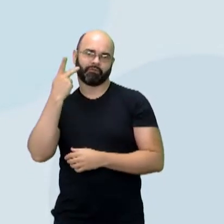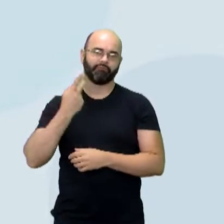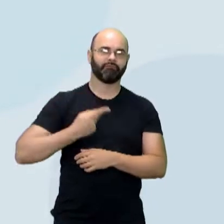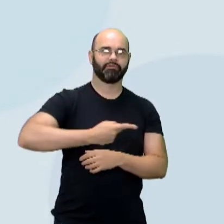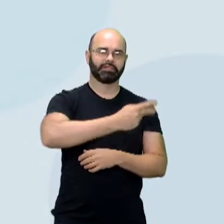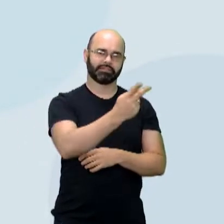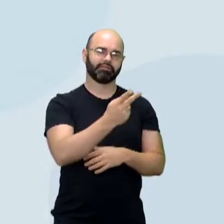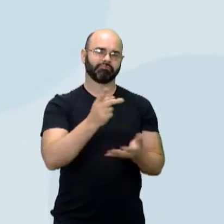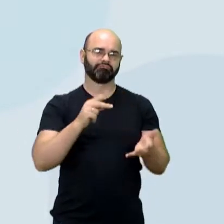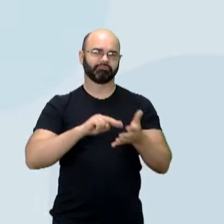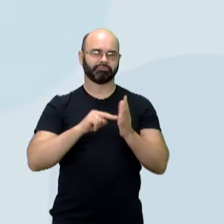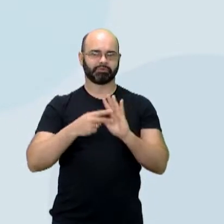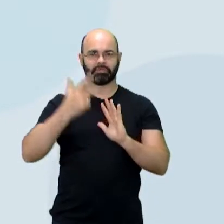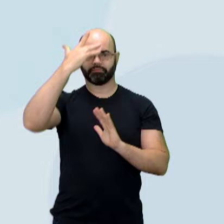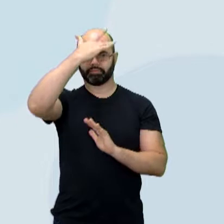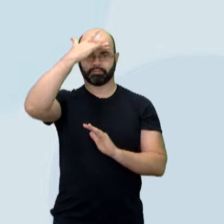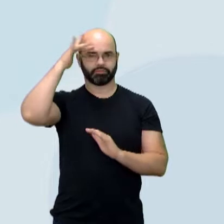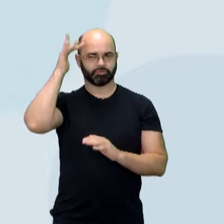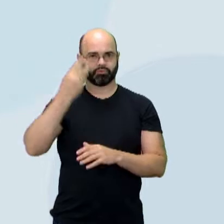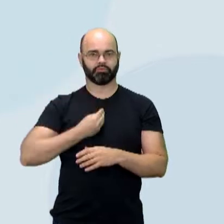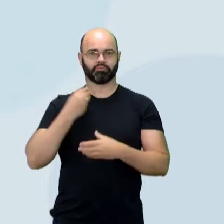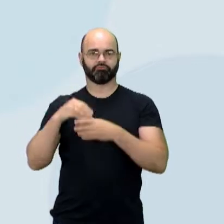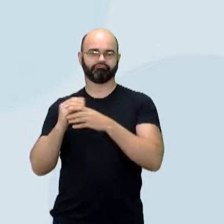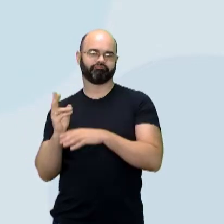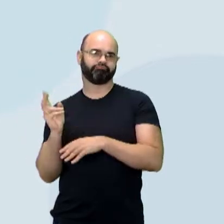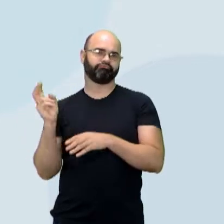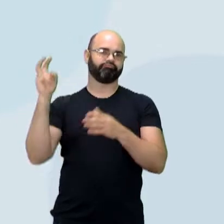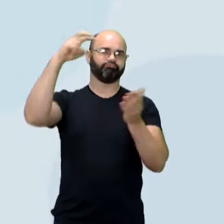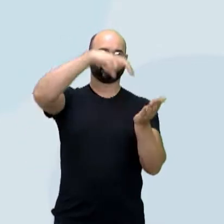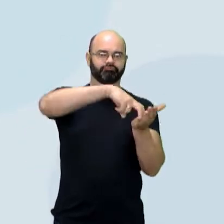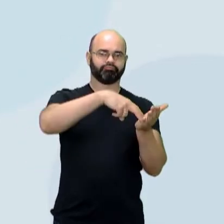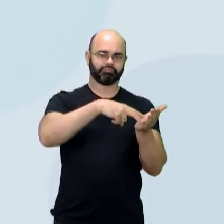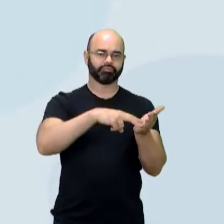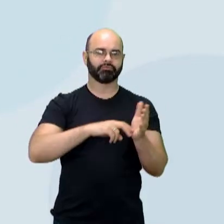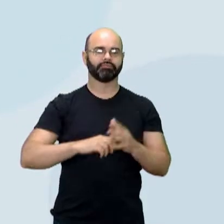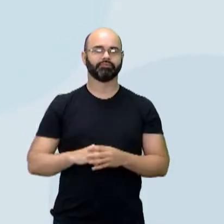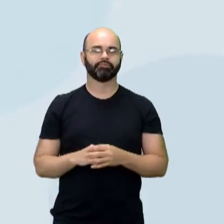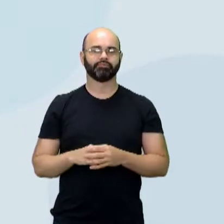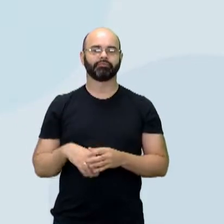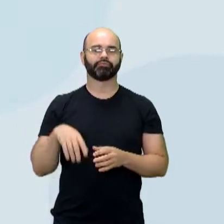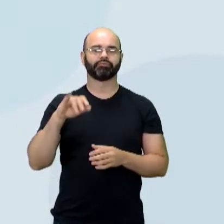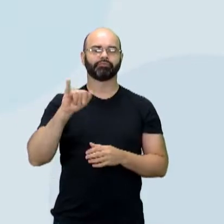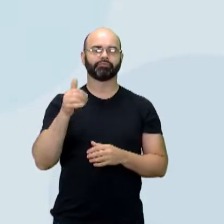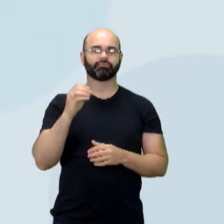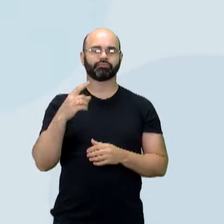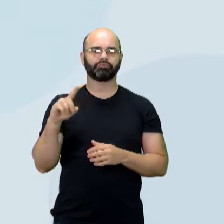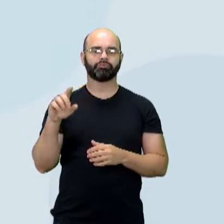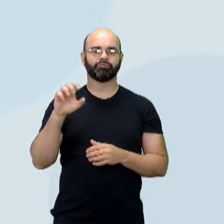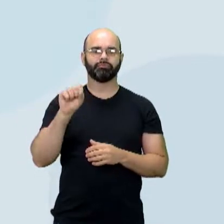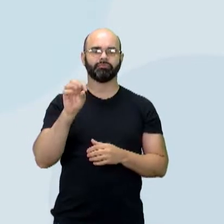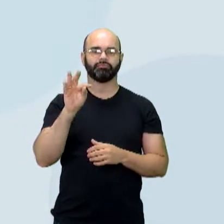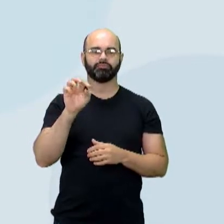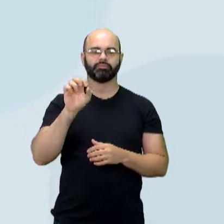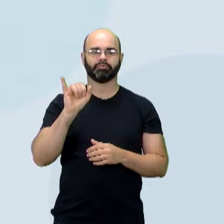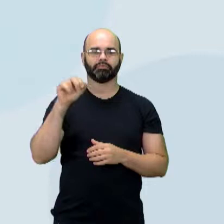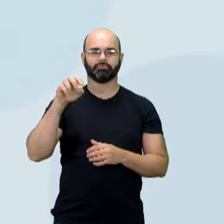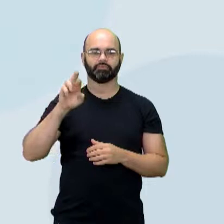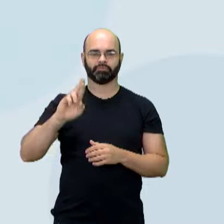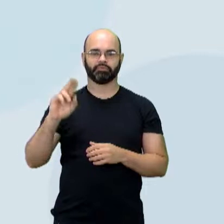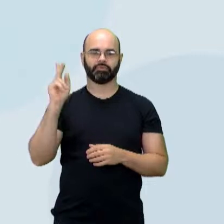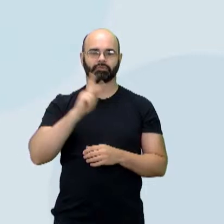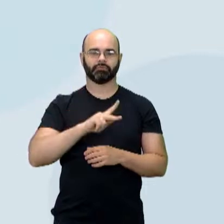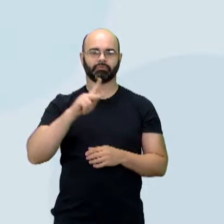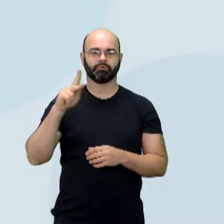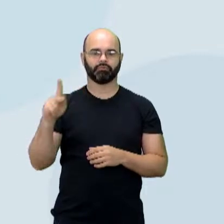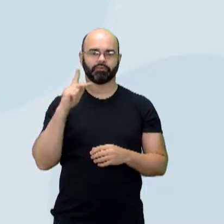missão tripulada. De acordo com João Steiner, professor do Instituto de Astronomia, Geofísica e